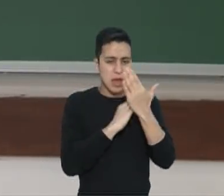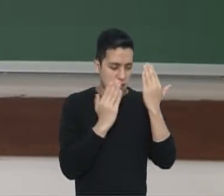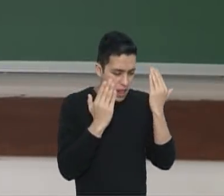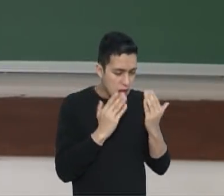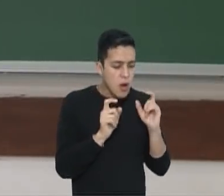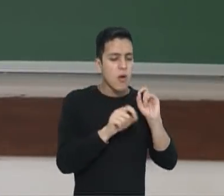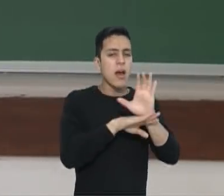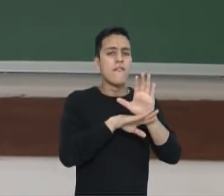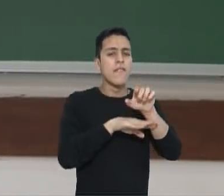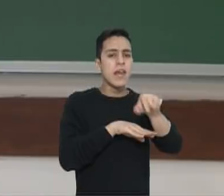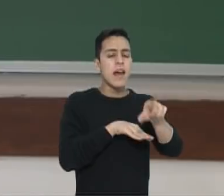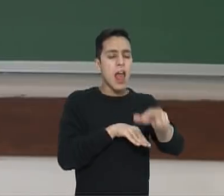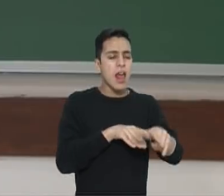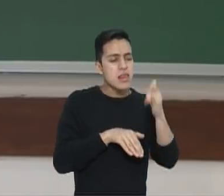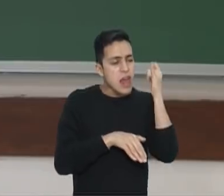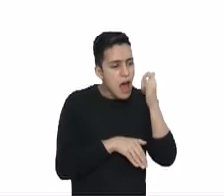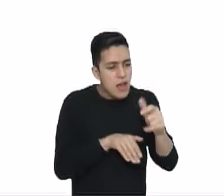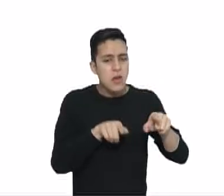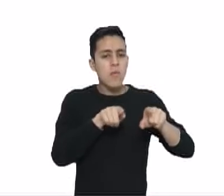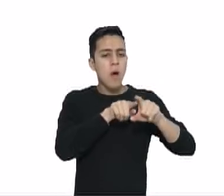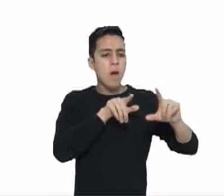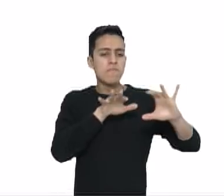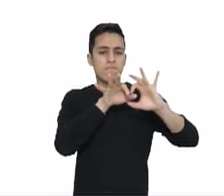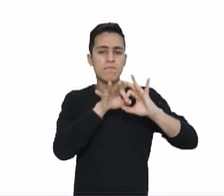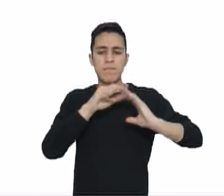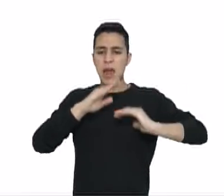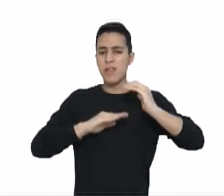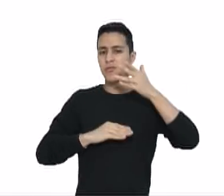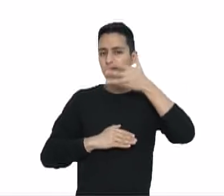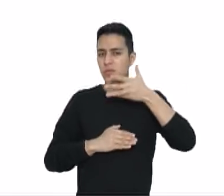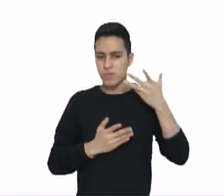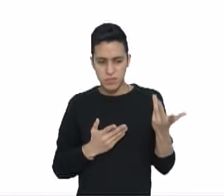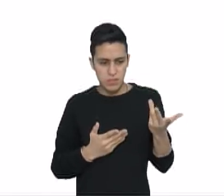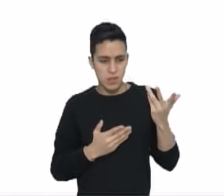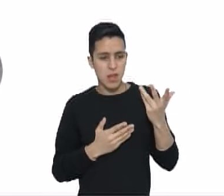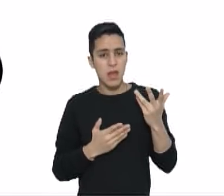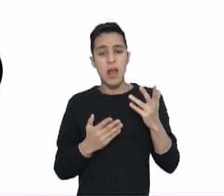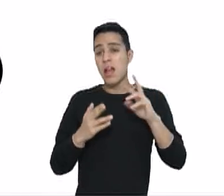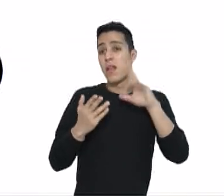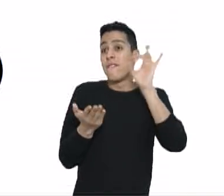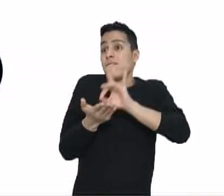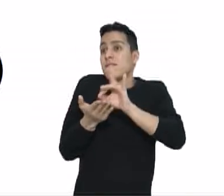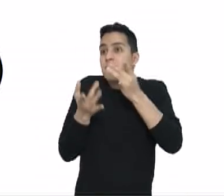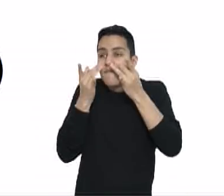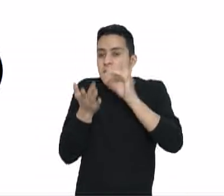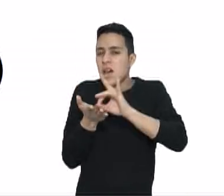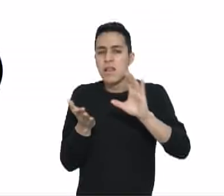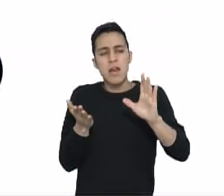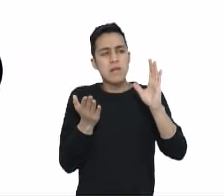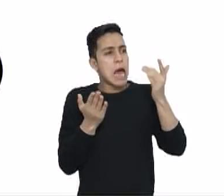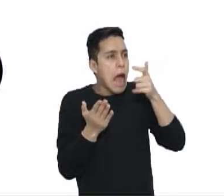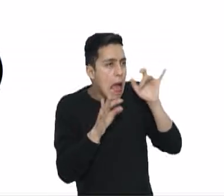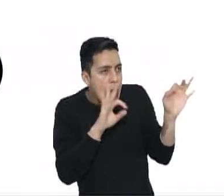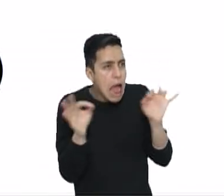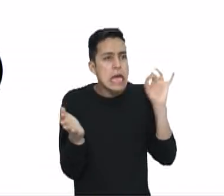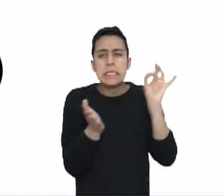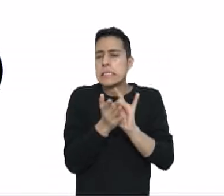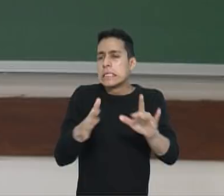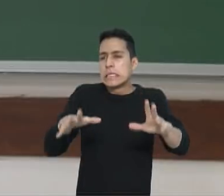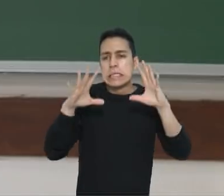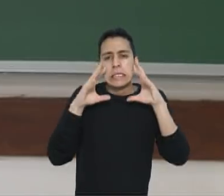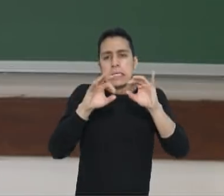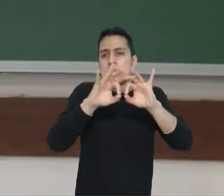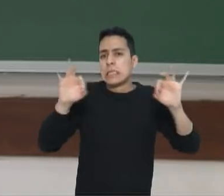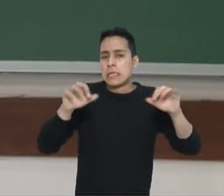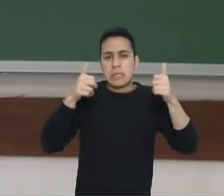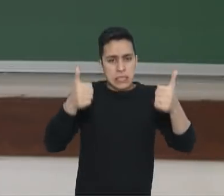que o filme é uma narrativa enquanto prática discursiva, não são um espelho da realidade, né? Nós não olhamos para o filme como se ele dissesse tudo